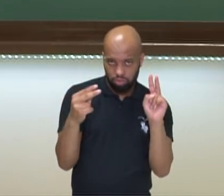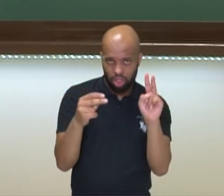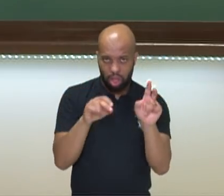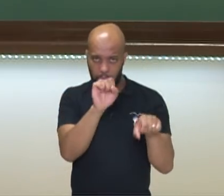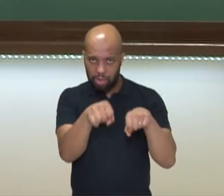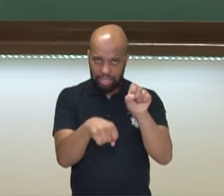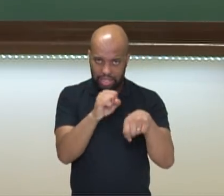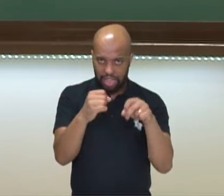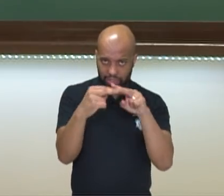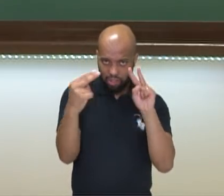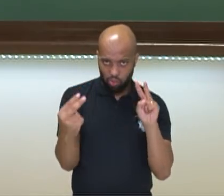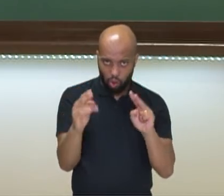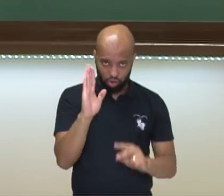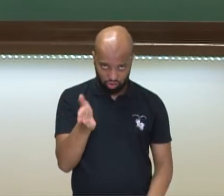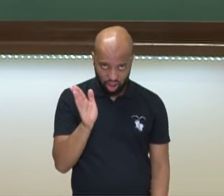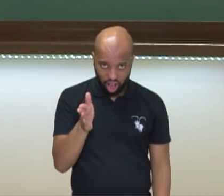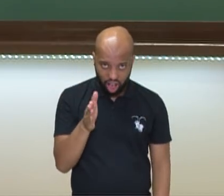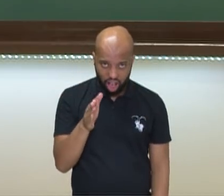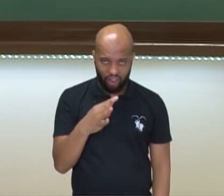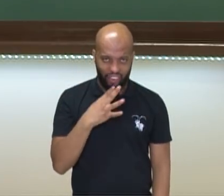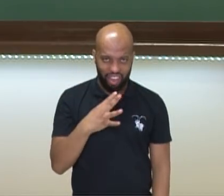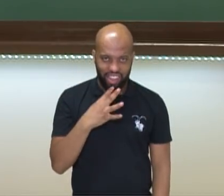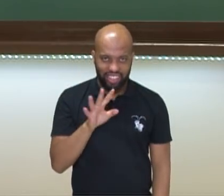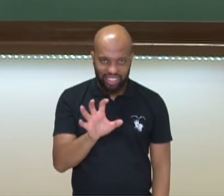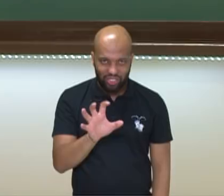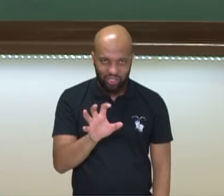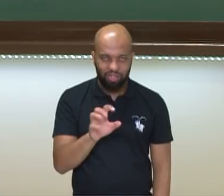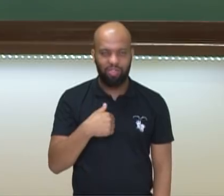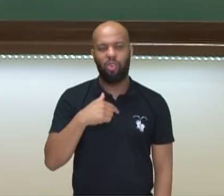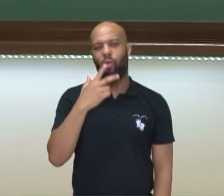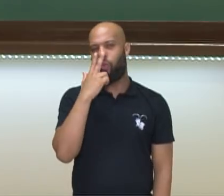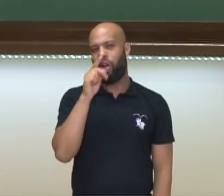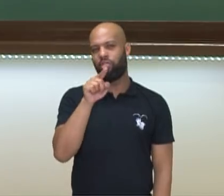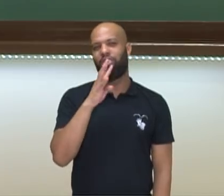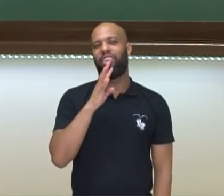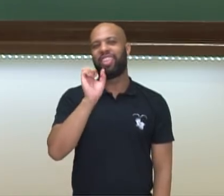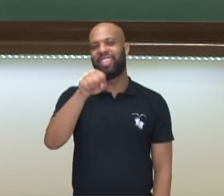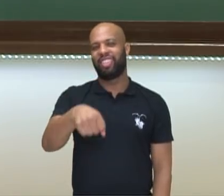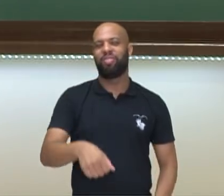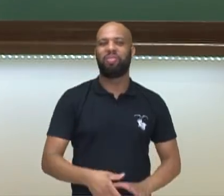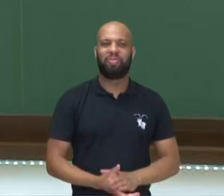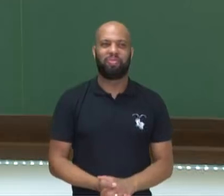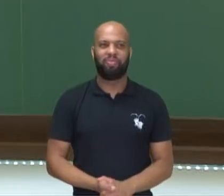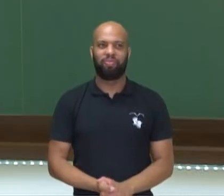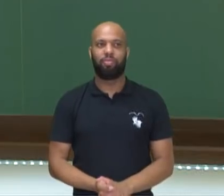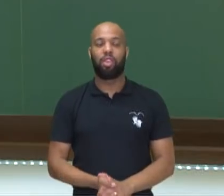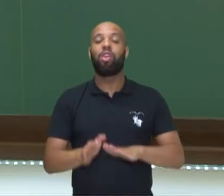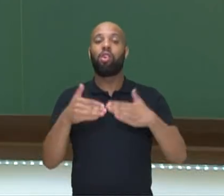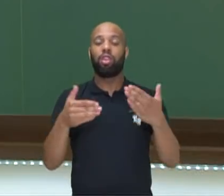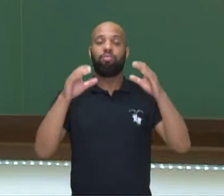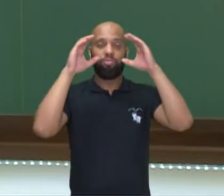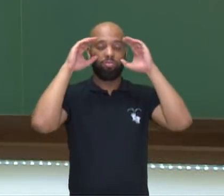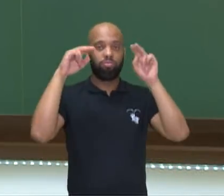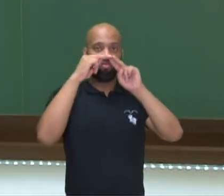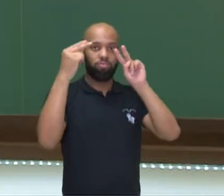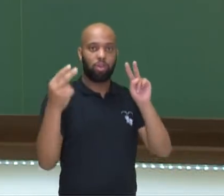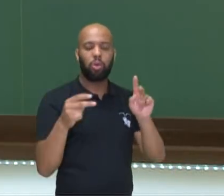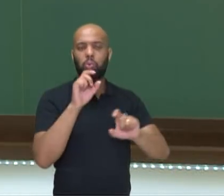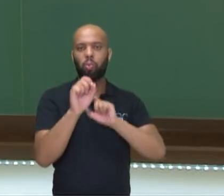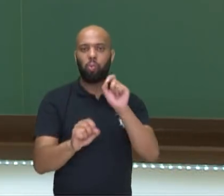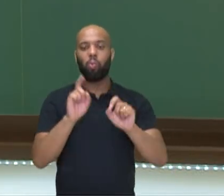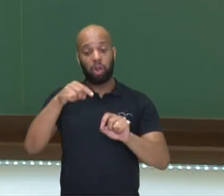de realidade virtual? Você conhece esses equipamentos? Eu acredito que sim, né? A realidade virtual é